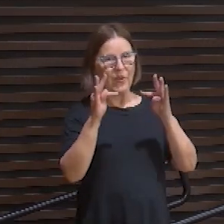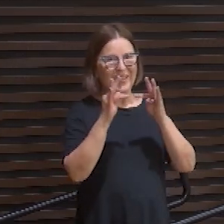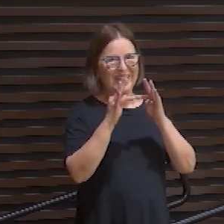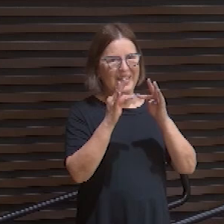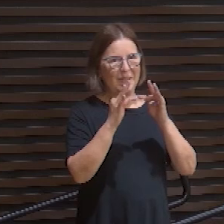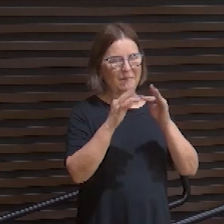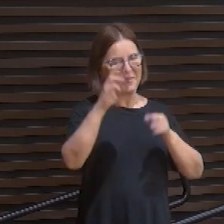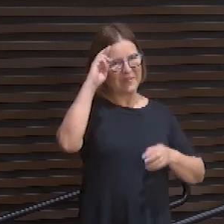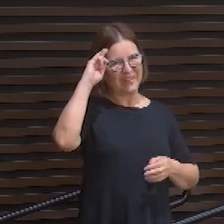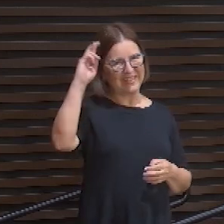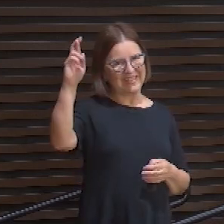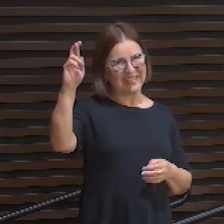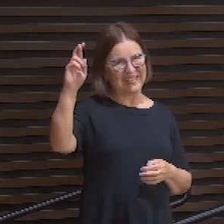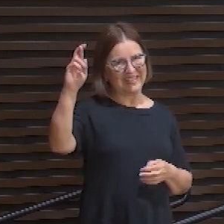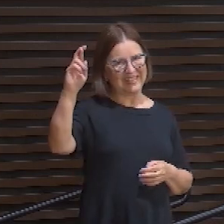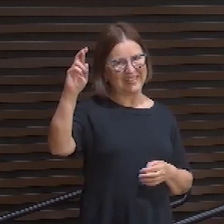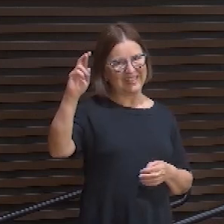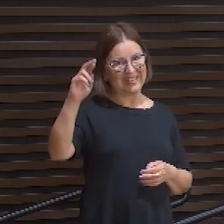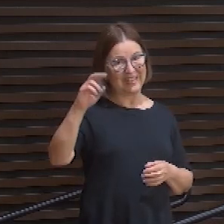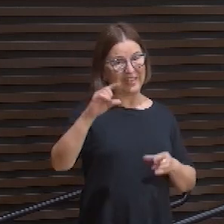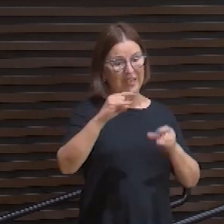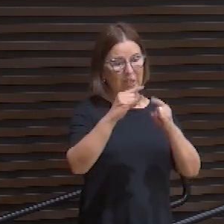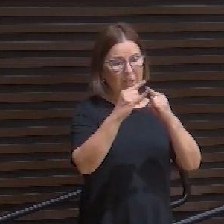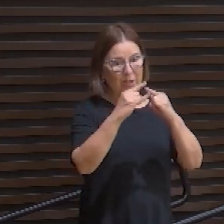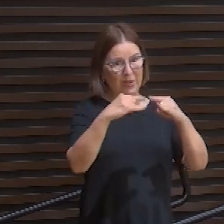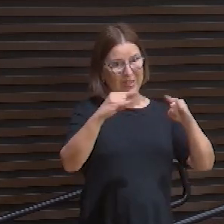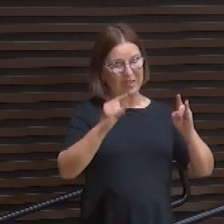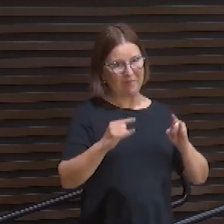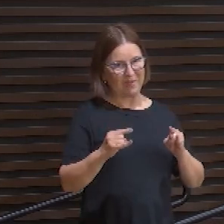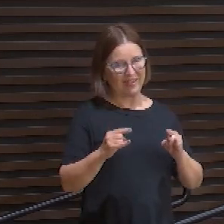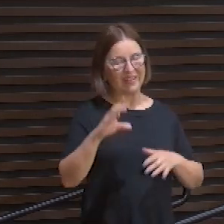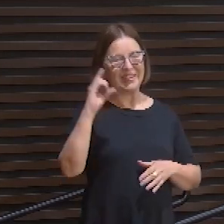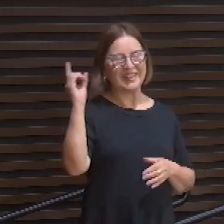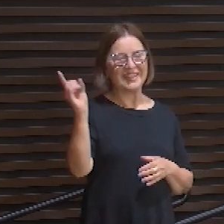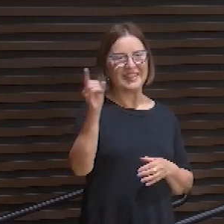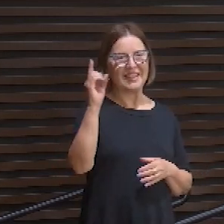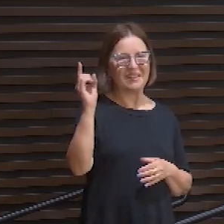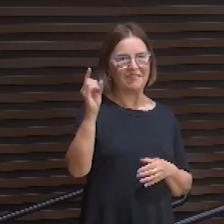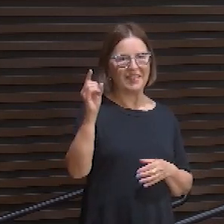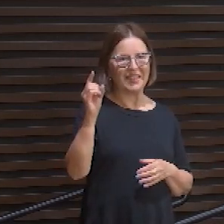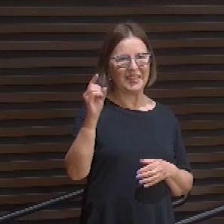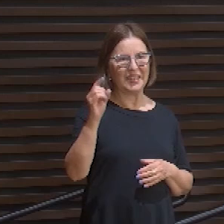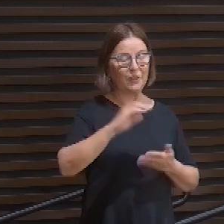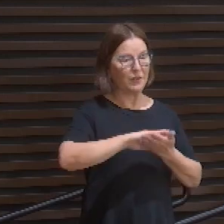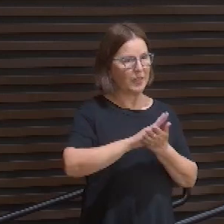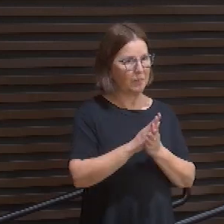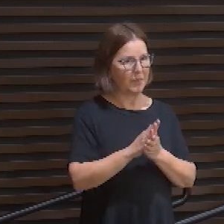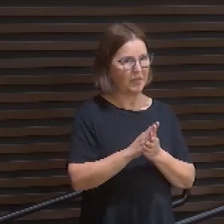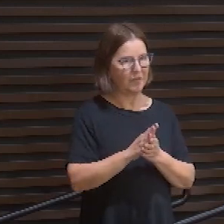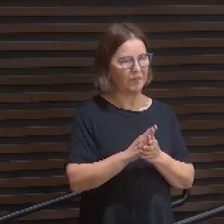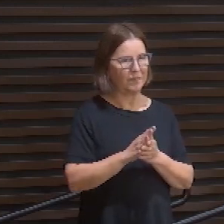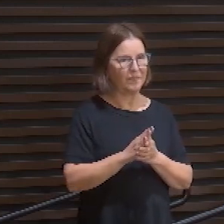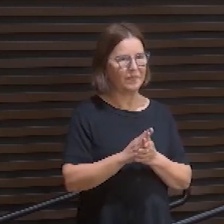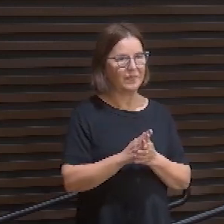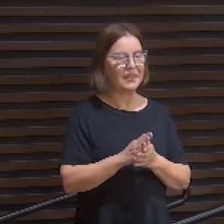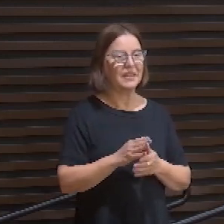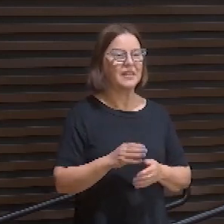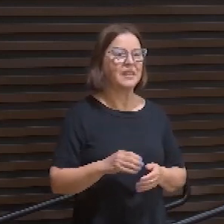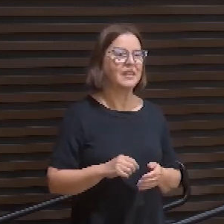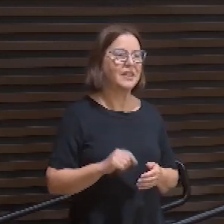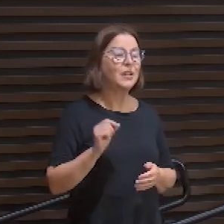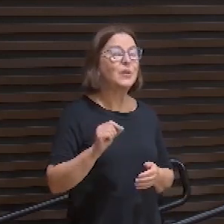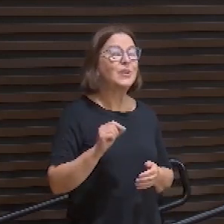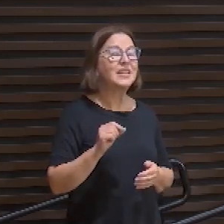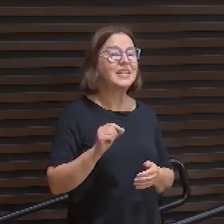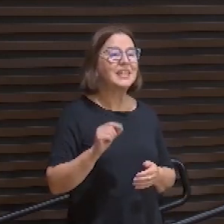é o tabernáculo de Davi que foi derrubado. E quem é o templo do Senhor? É